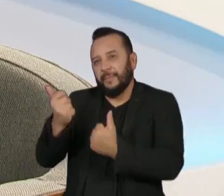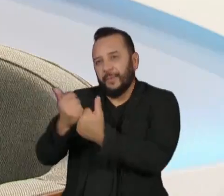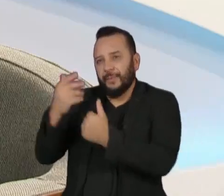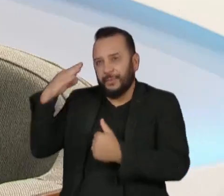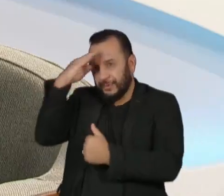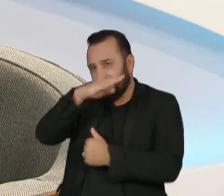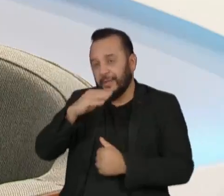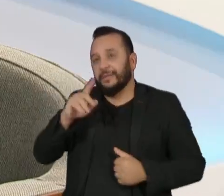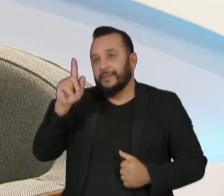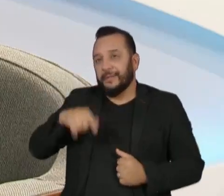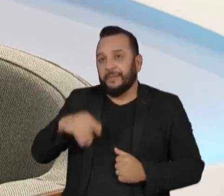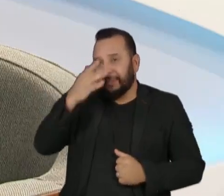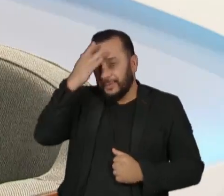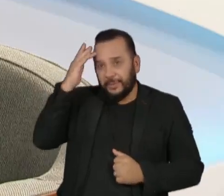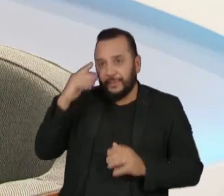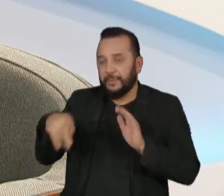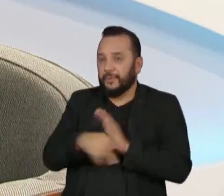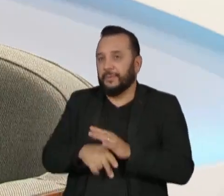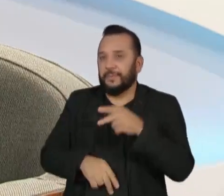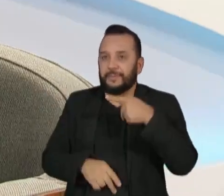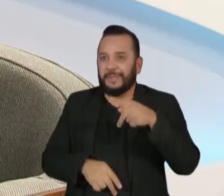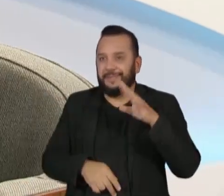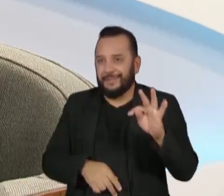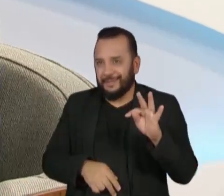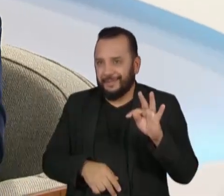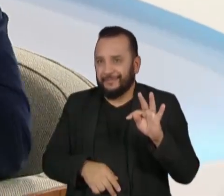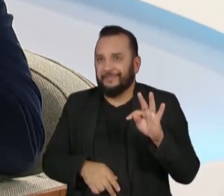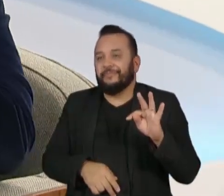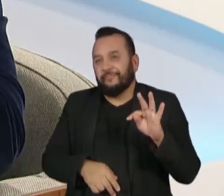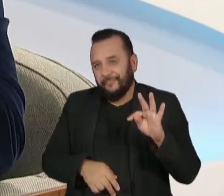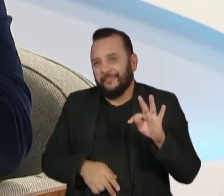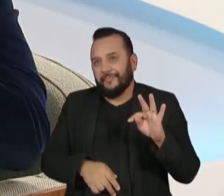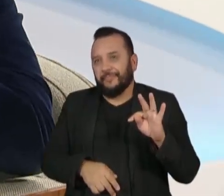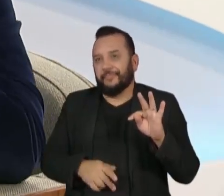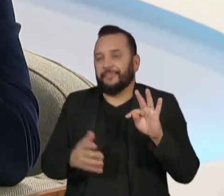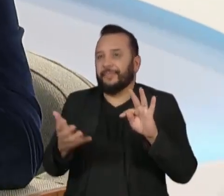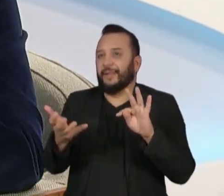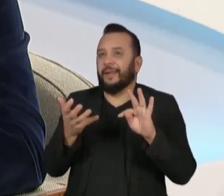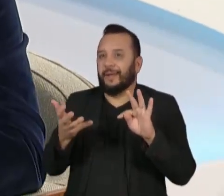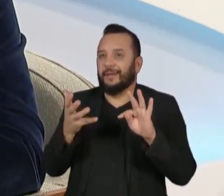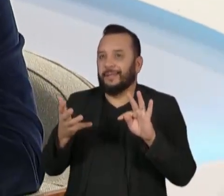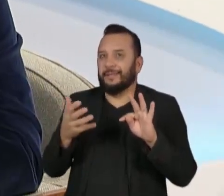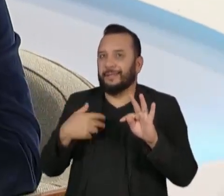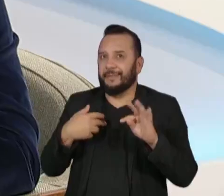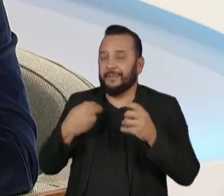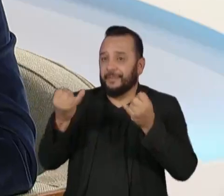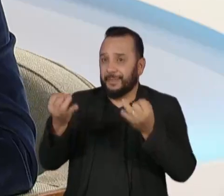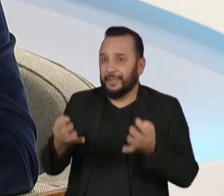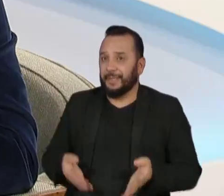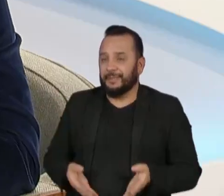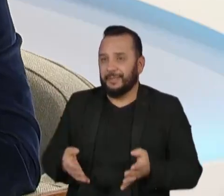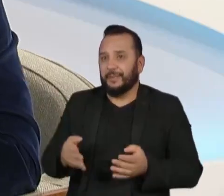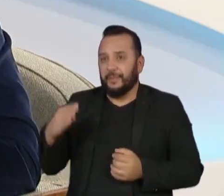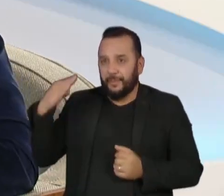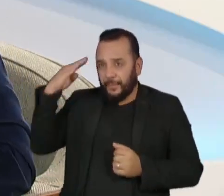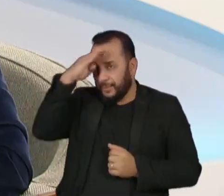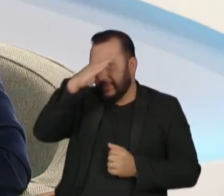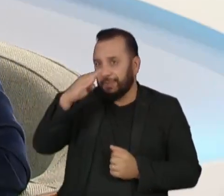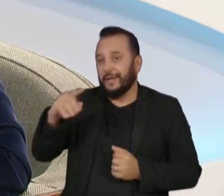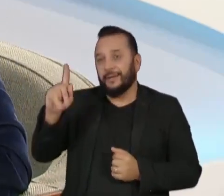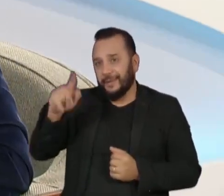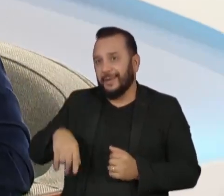são pessoas ligadas ao PT, tá? Que querem que a explicação para o surgimento do Bolsonaro seja